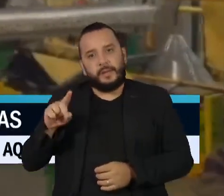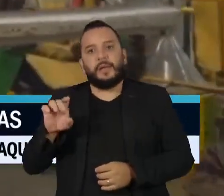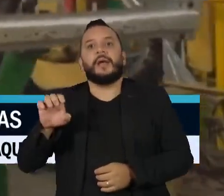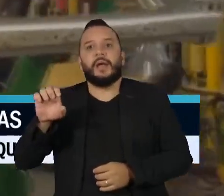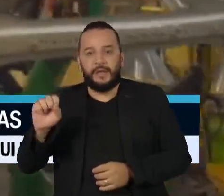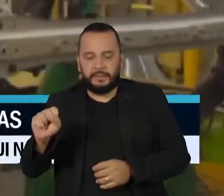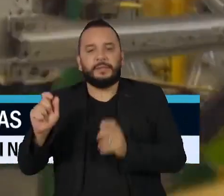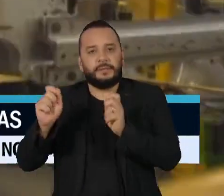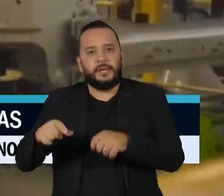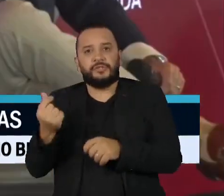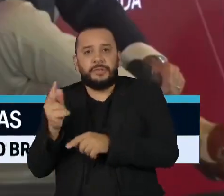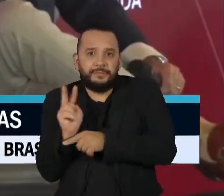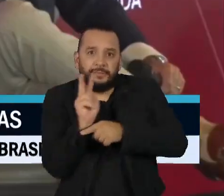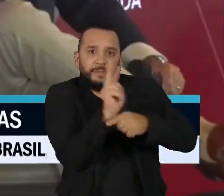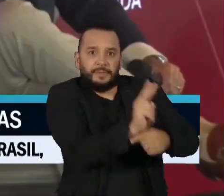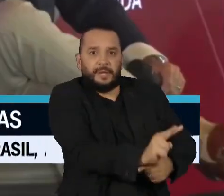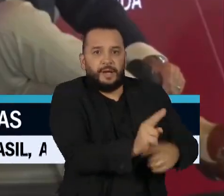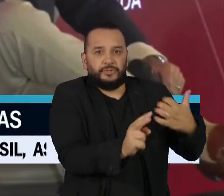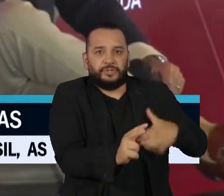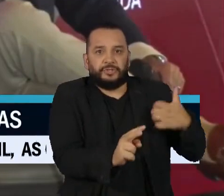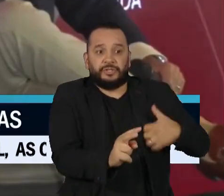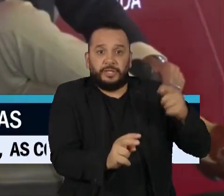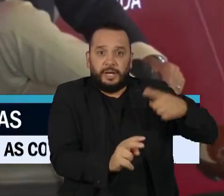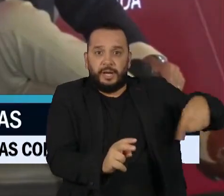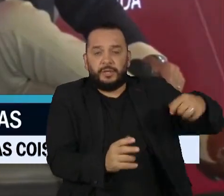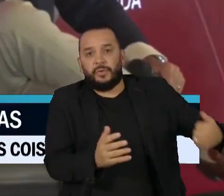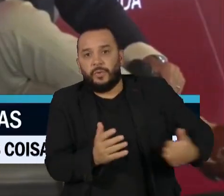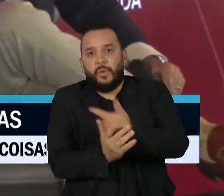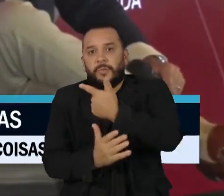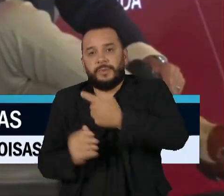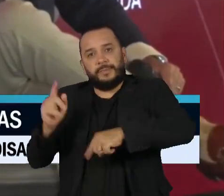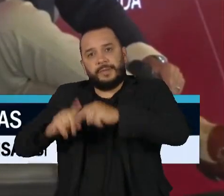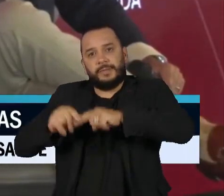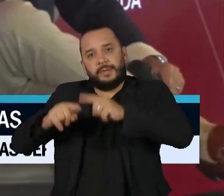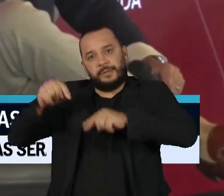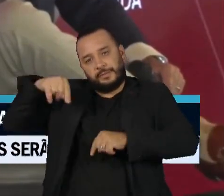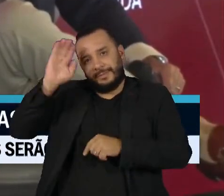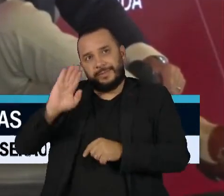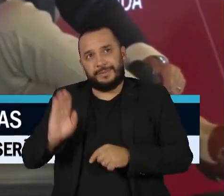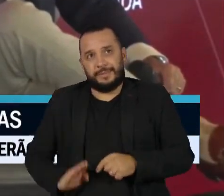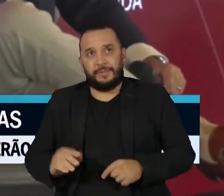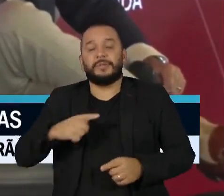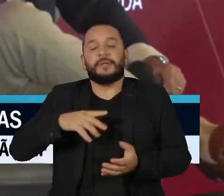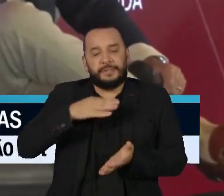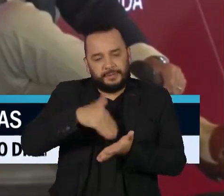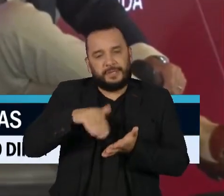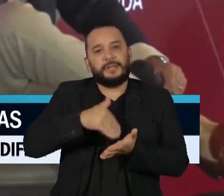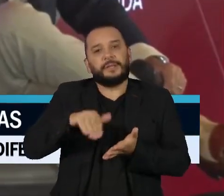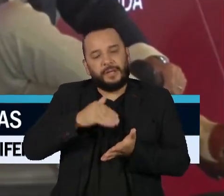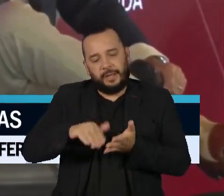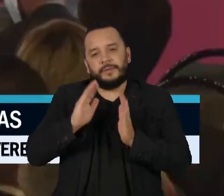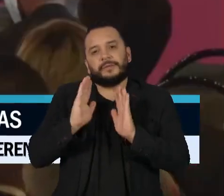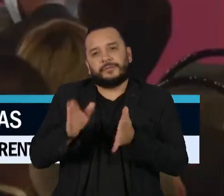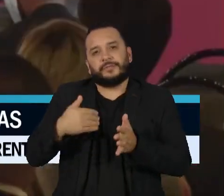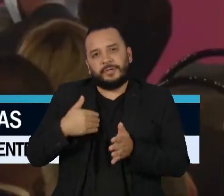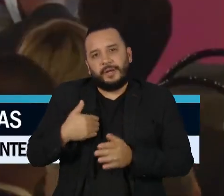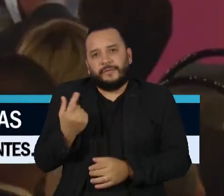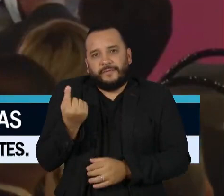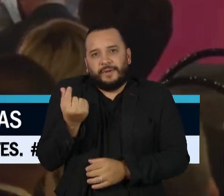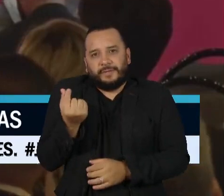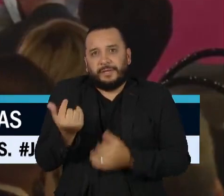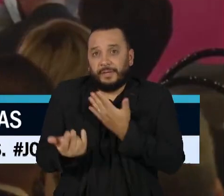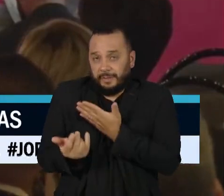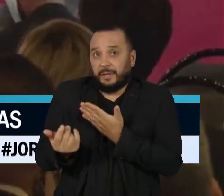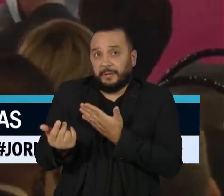compra em produtos brasileiros de acordo com o secretário executivo do Ministério da Fazenda Gabriel galípulo cerca de 200